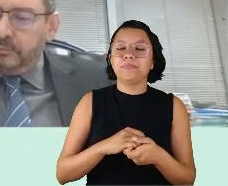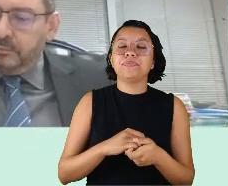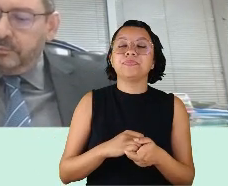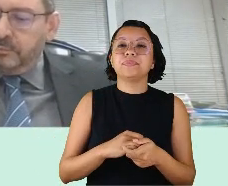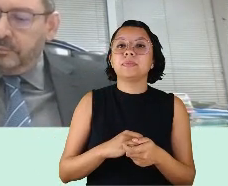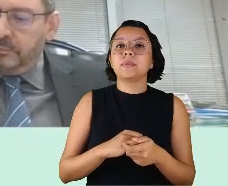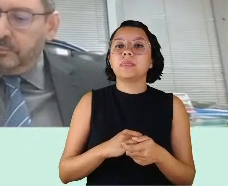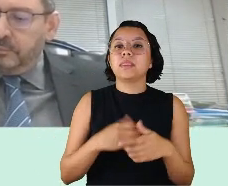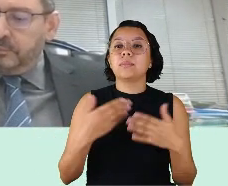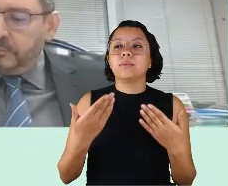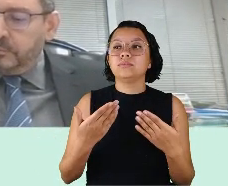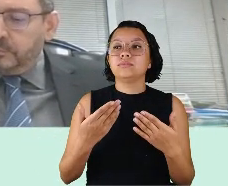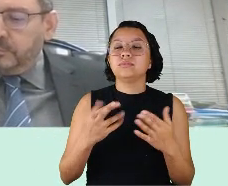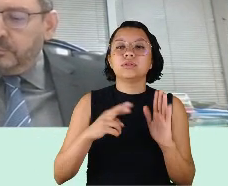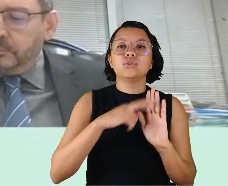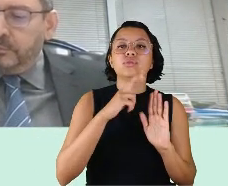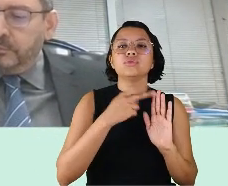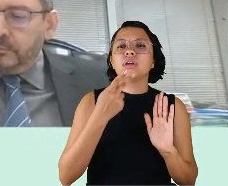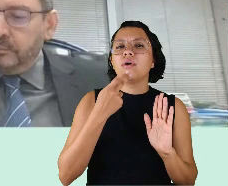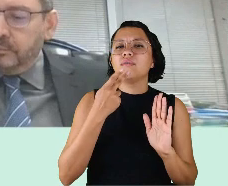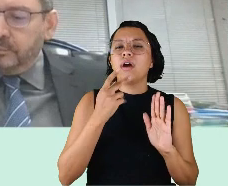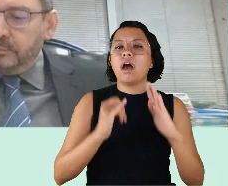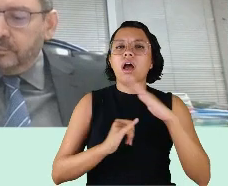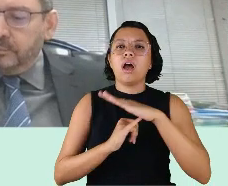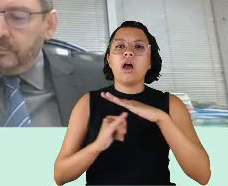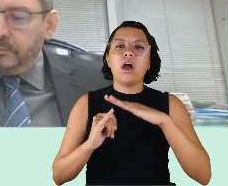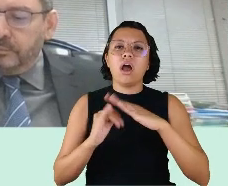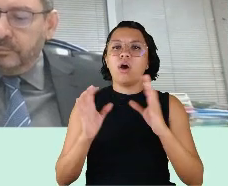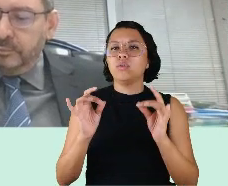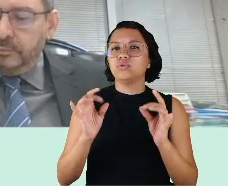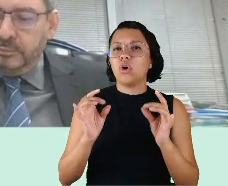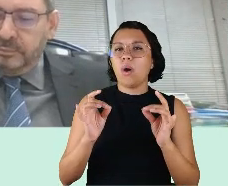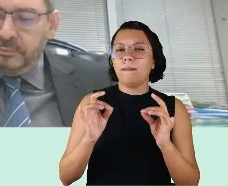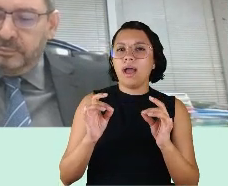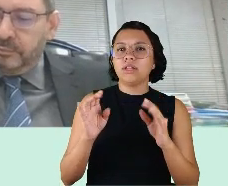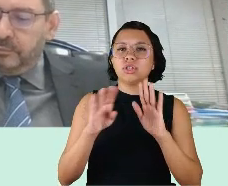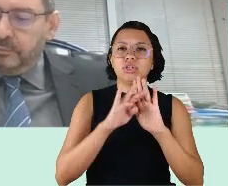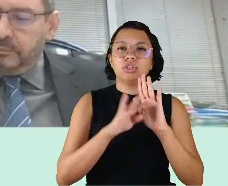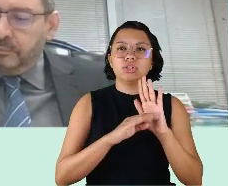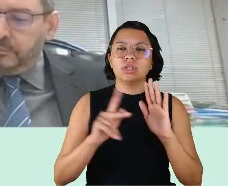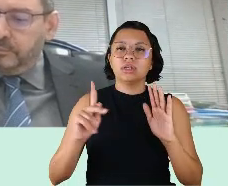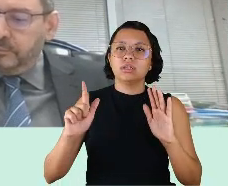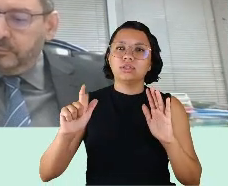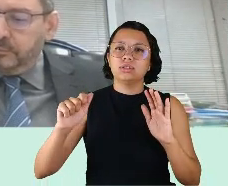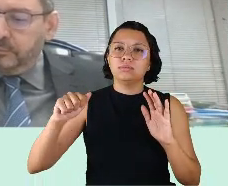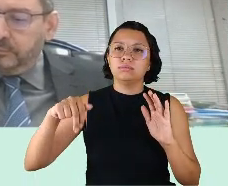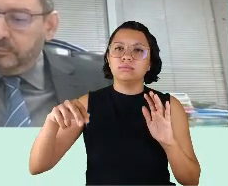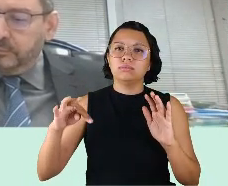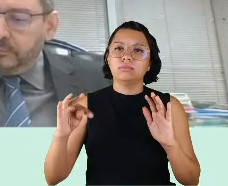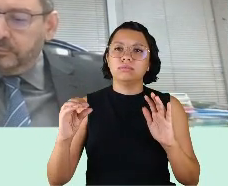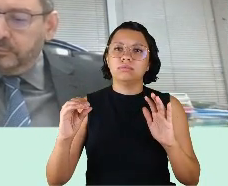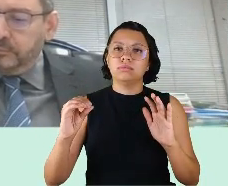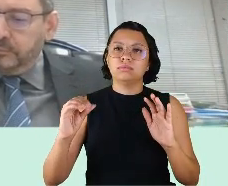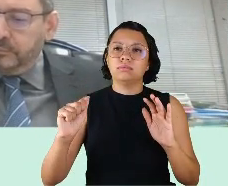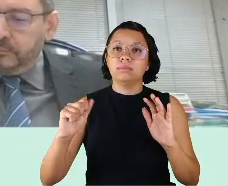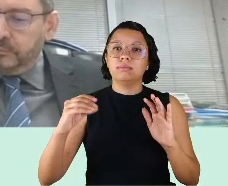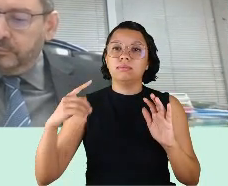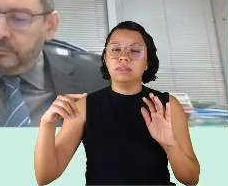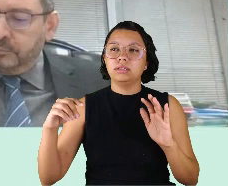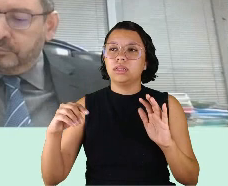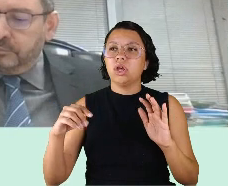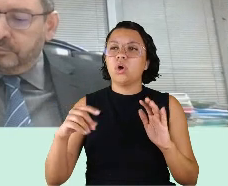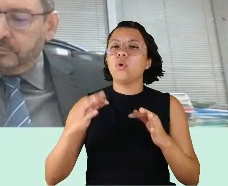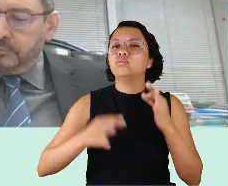Quando na resolução se fala ali em substituição automática, escala de plantão, o juiz que esteja